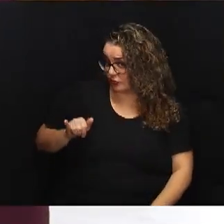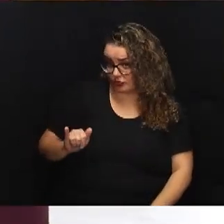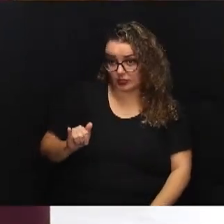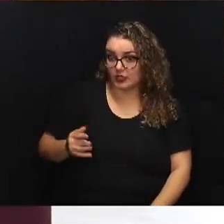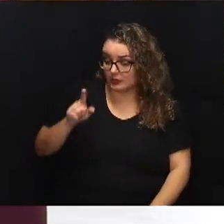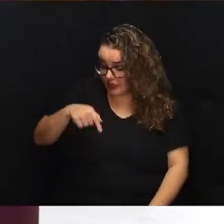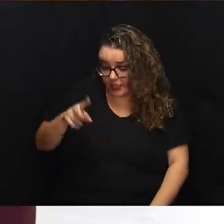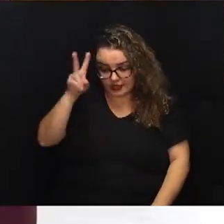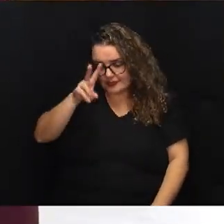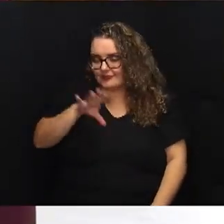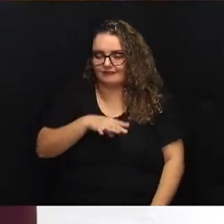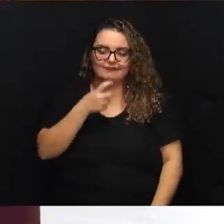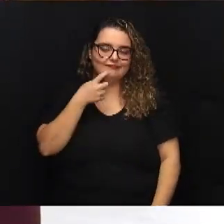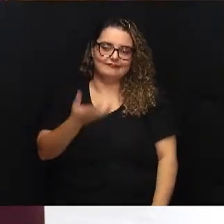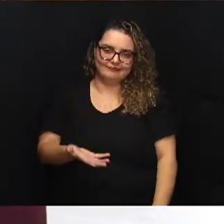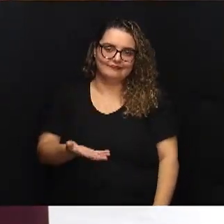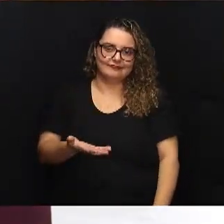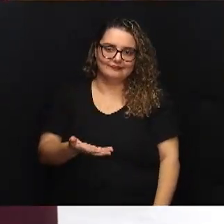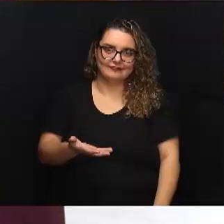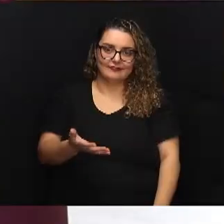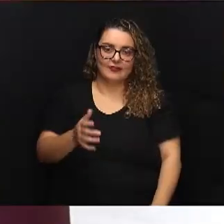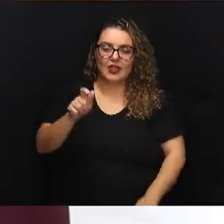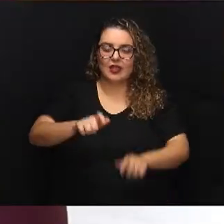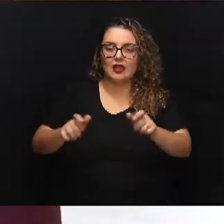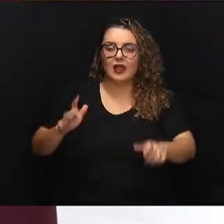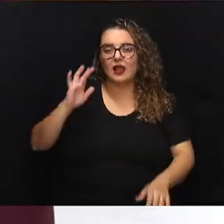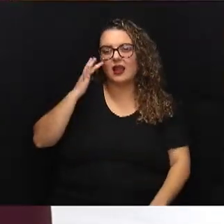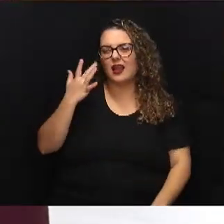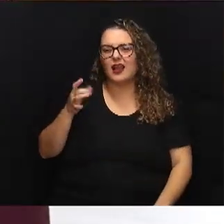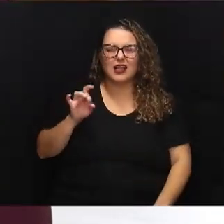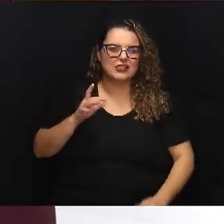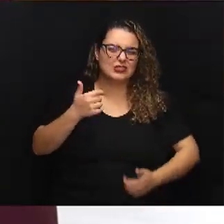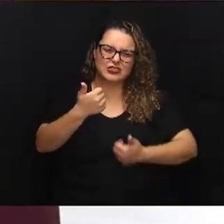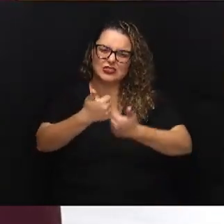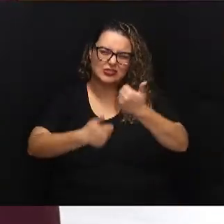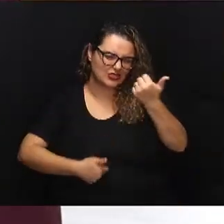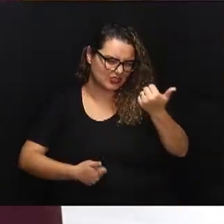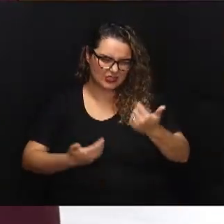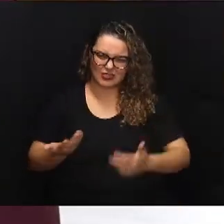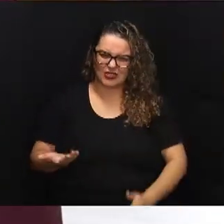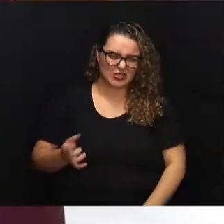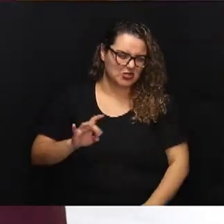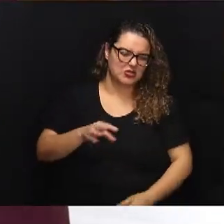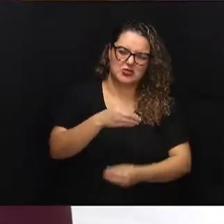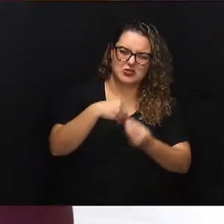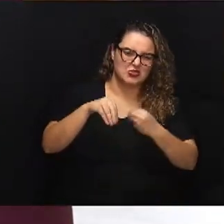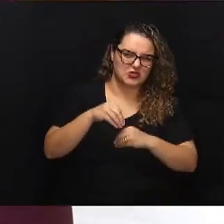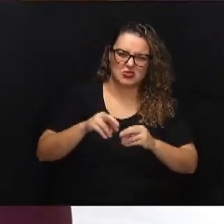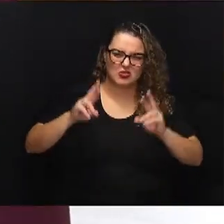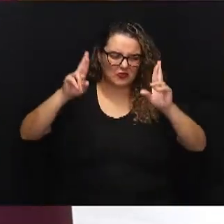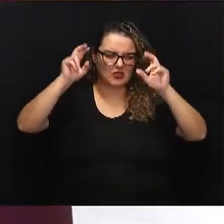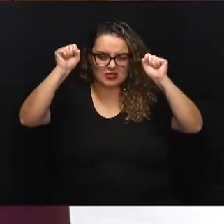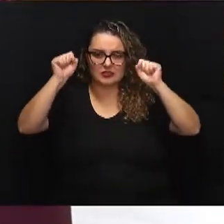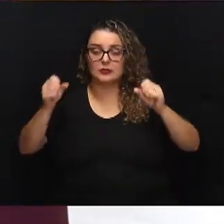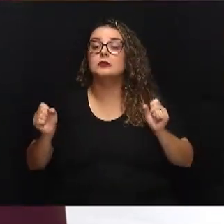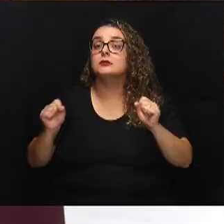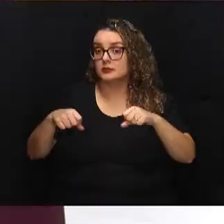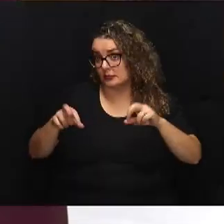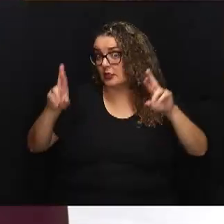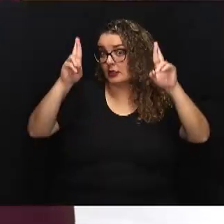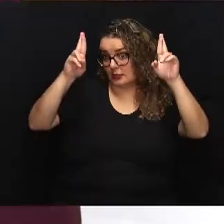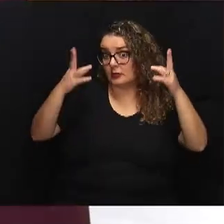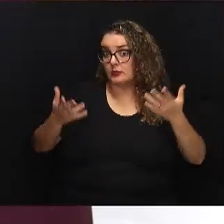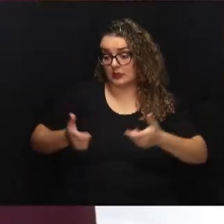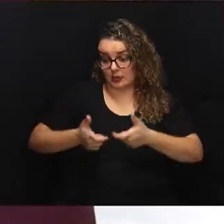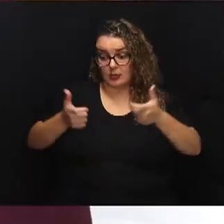Então as pessoas acham que só é só o jogador de futebol, só é envolvido com torcidas. Sim, a torcida é um